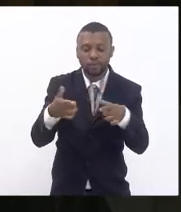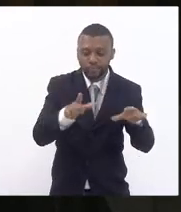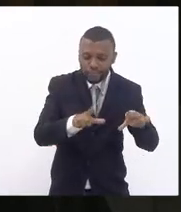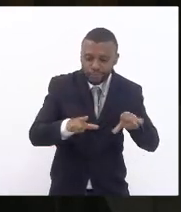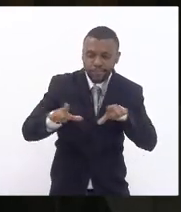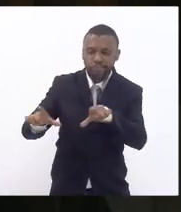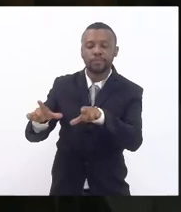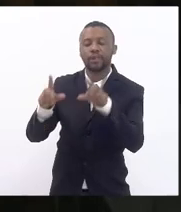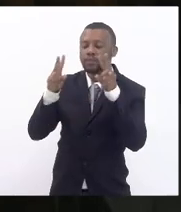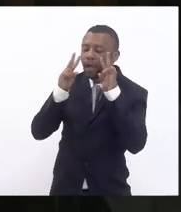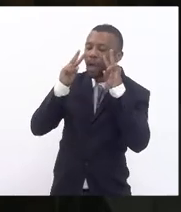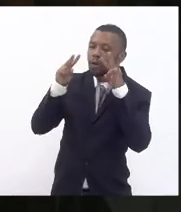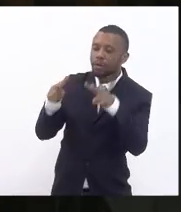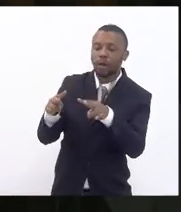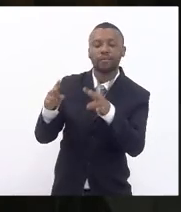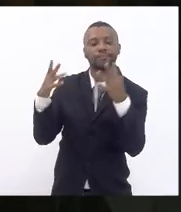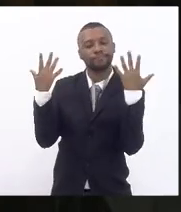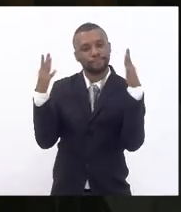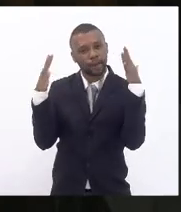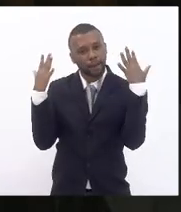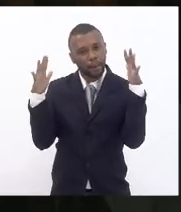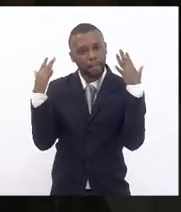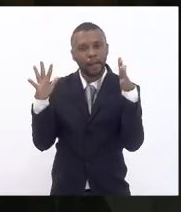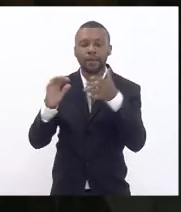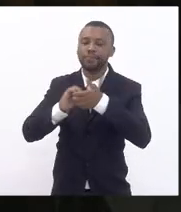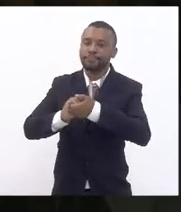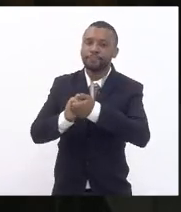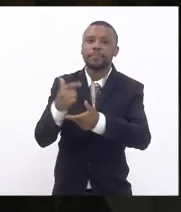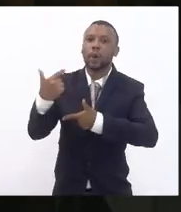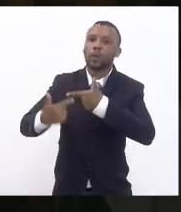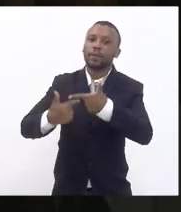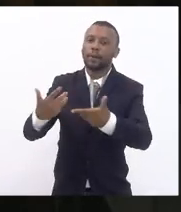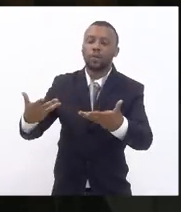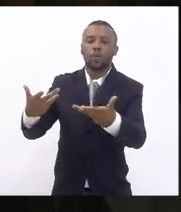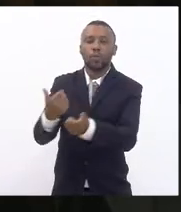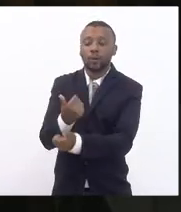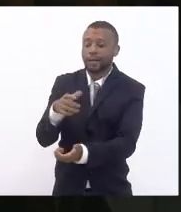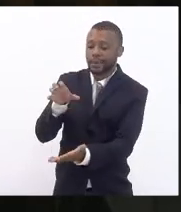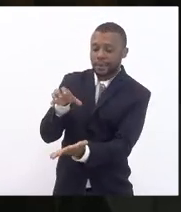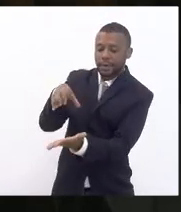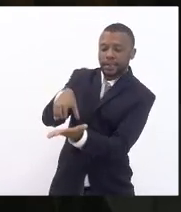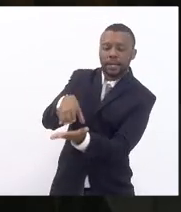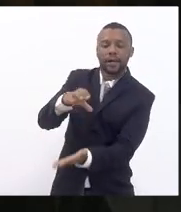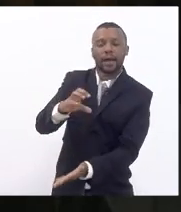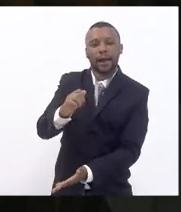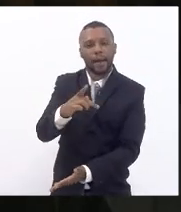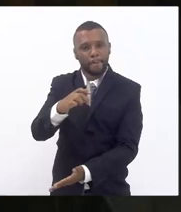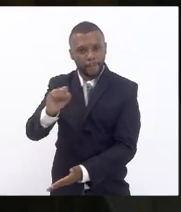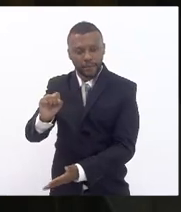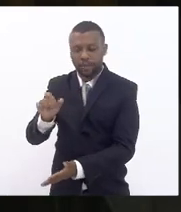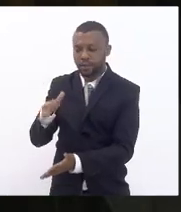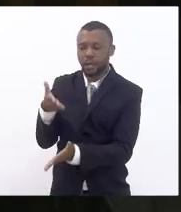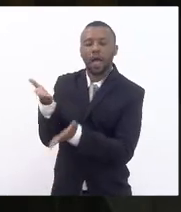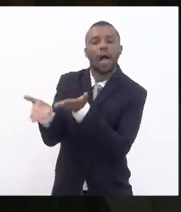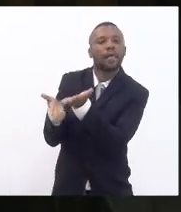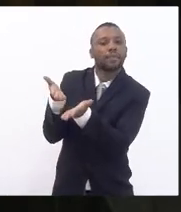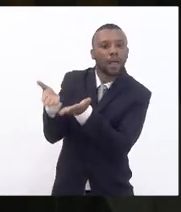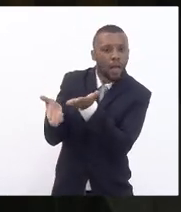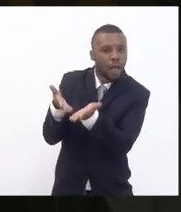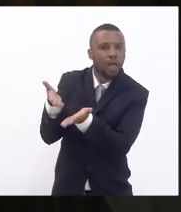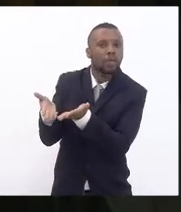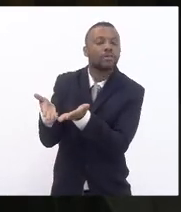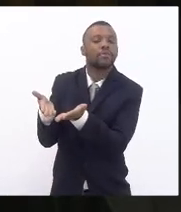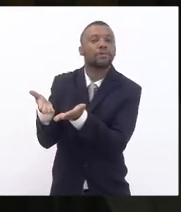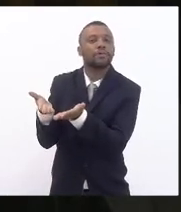de reconhecimento e congratulações pelo excelente trabalho que aquele CAPS vem desenvolvendo. O CAPS é o Centro de